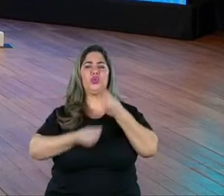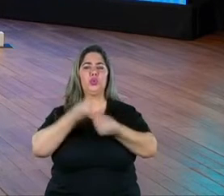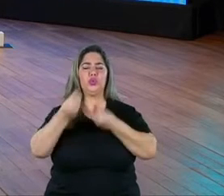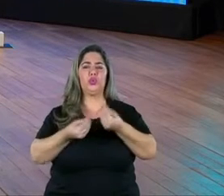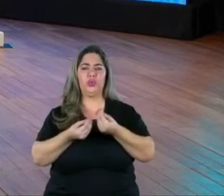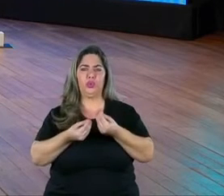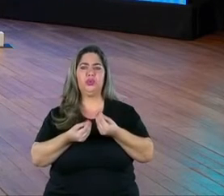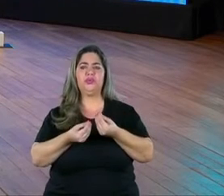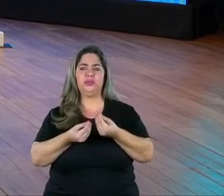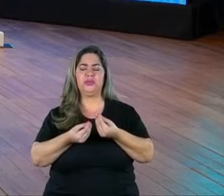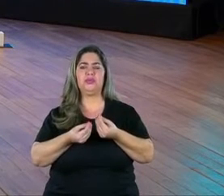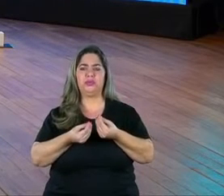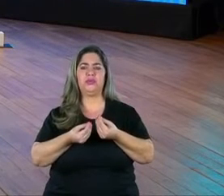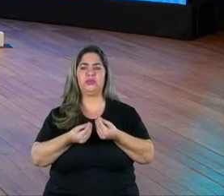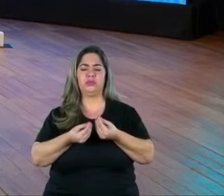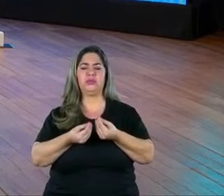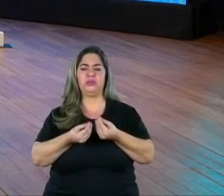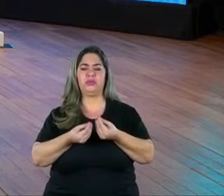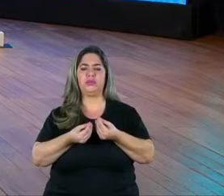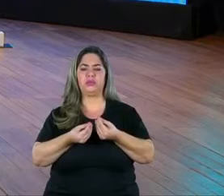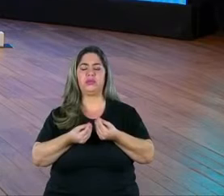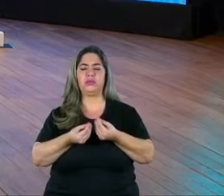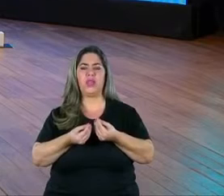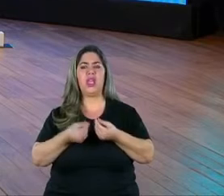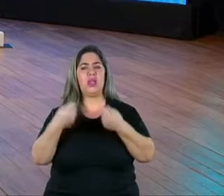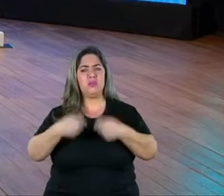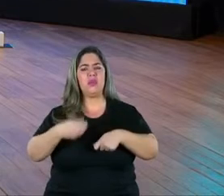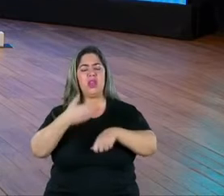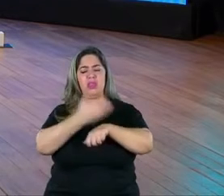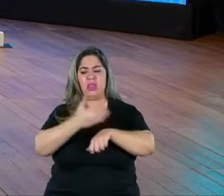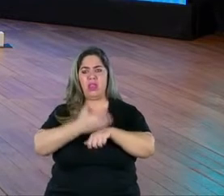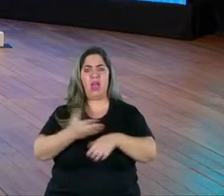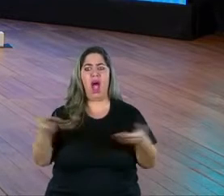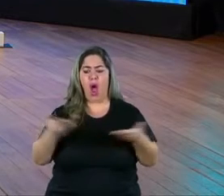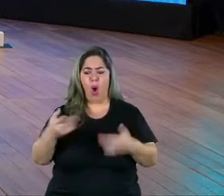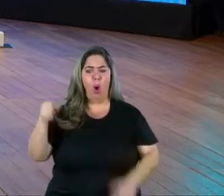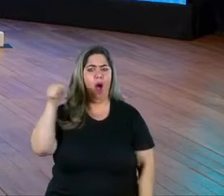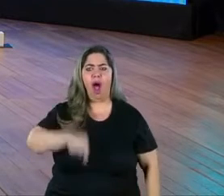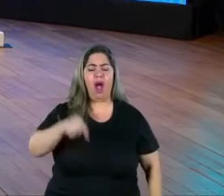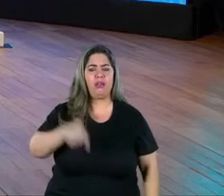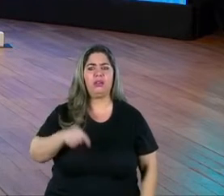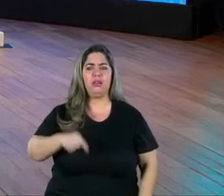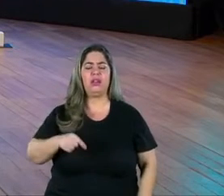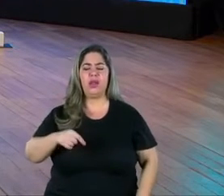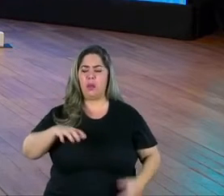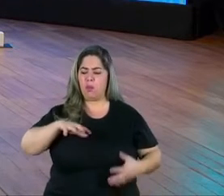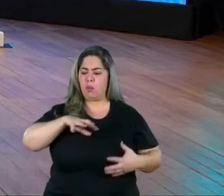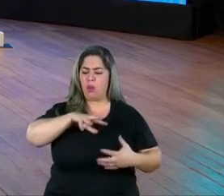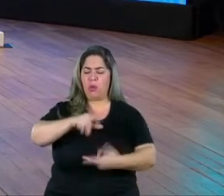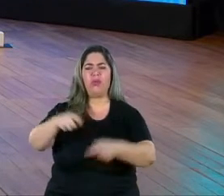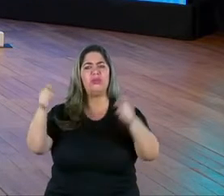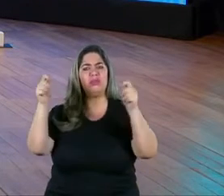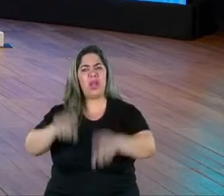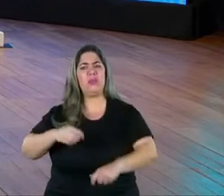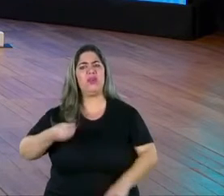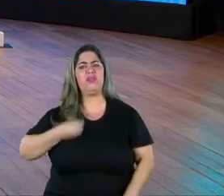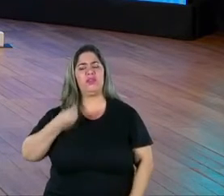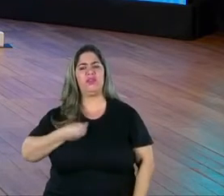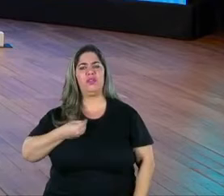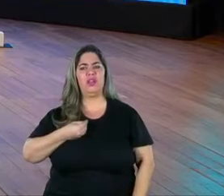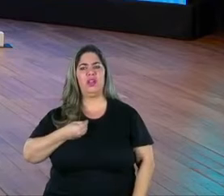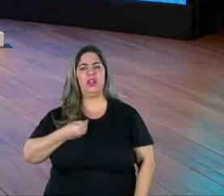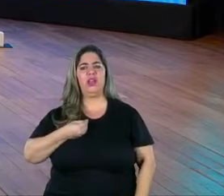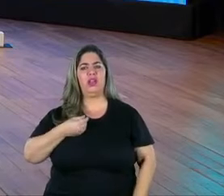Kant, que deve ser posto em prática aqui e agora, para que a Terra se torne de novo habitável. Título